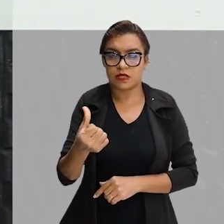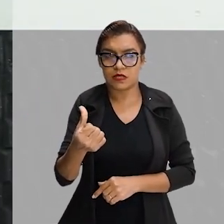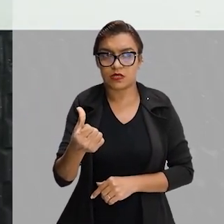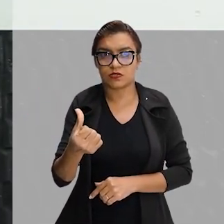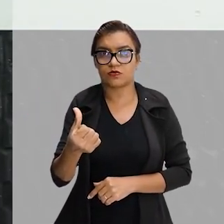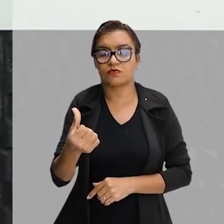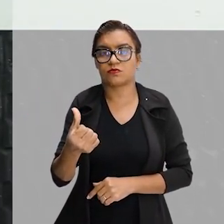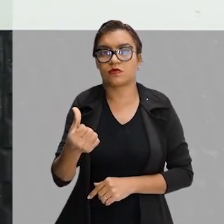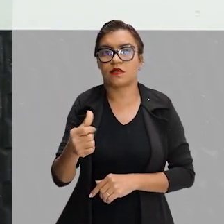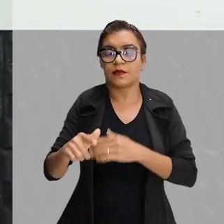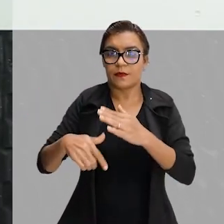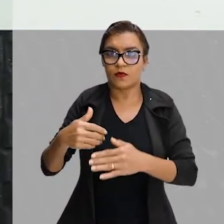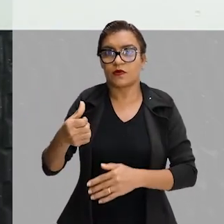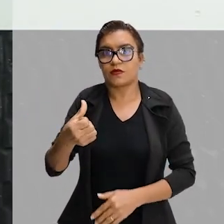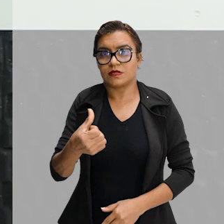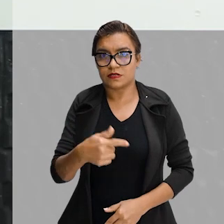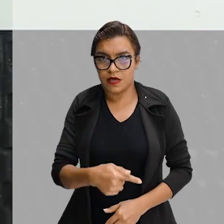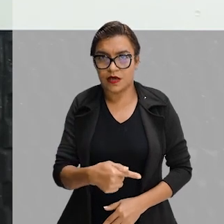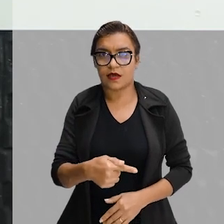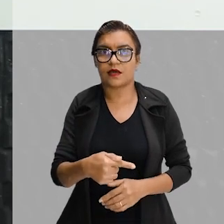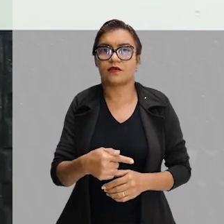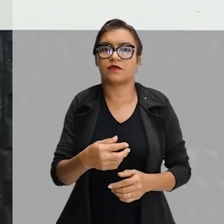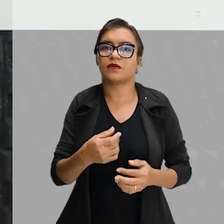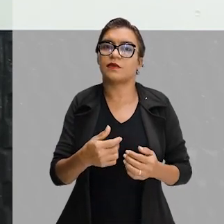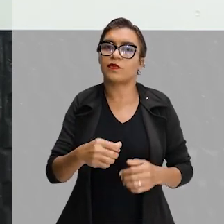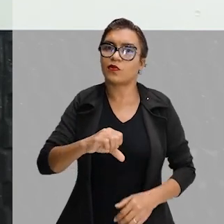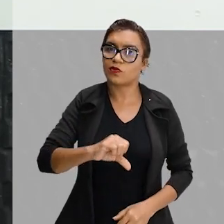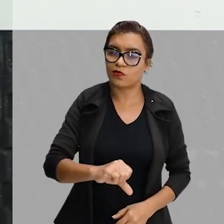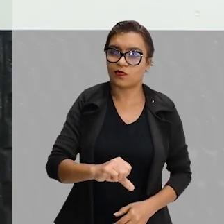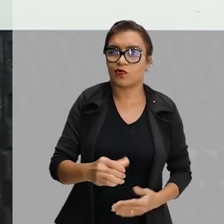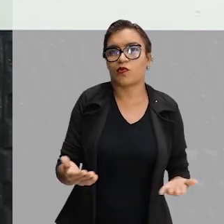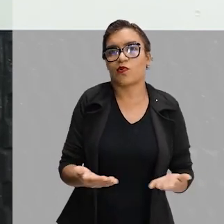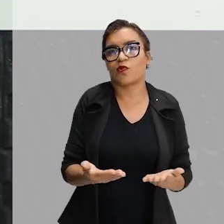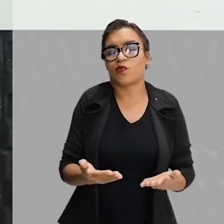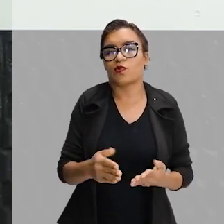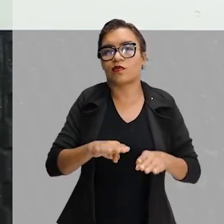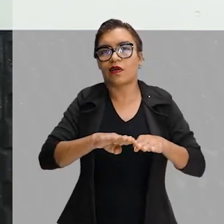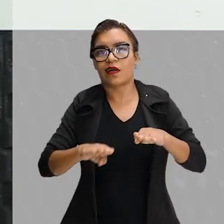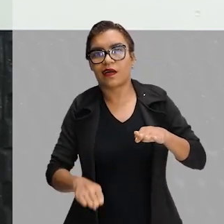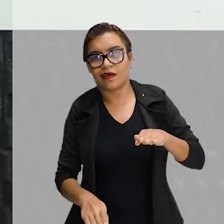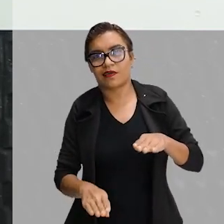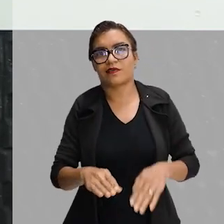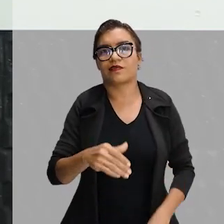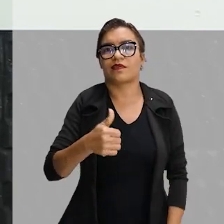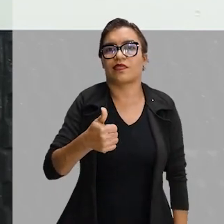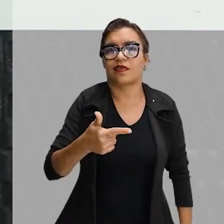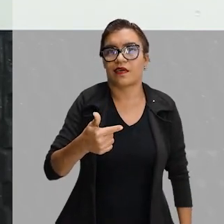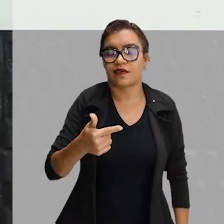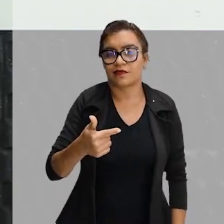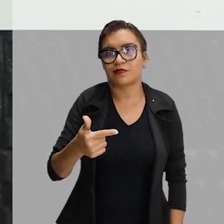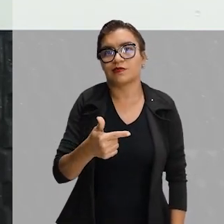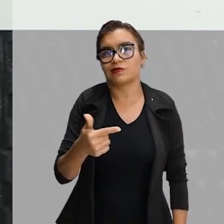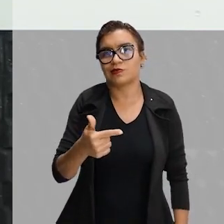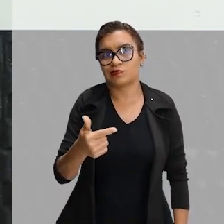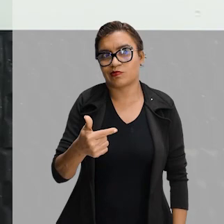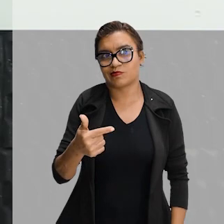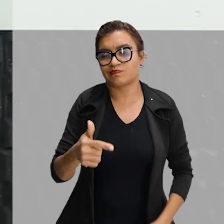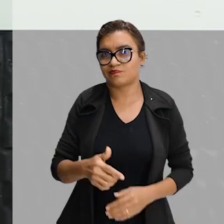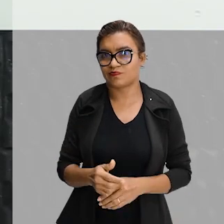E hoje já somos a 12ª maior economia do mundo. Como é que se mede